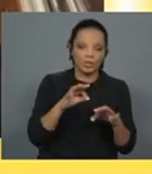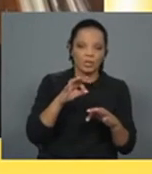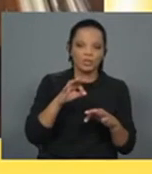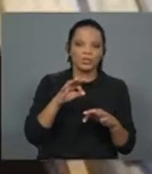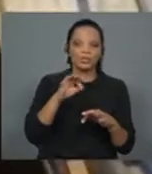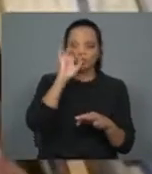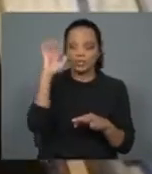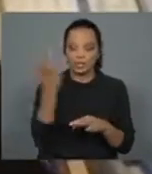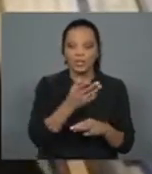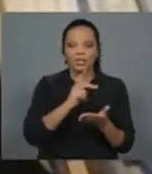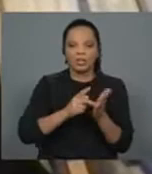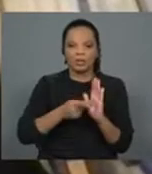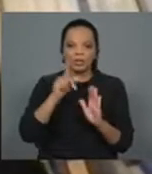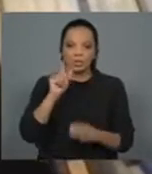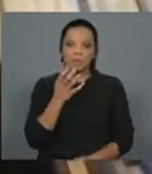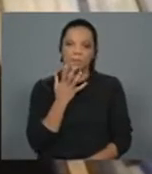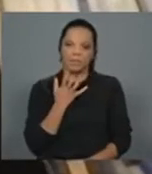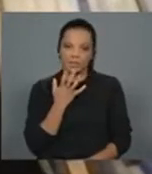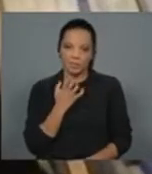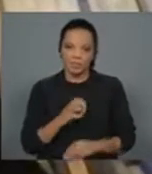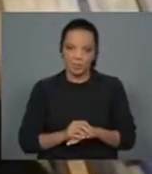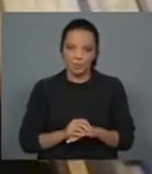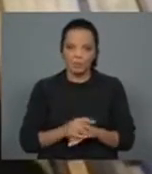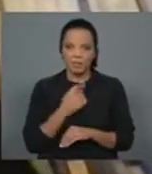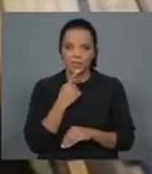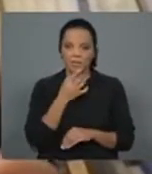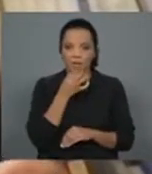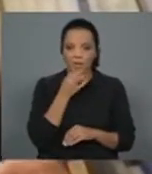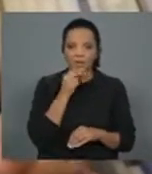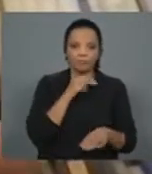Sua Prevenção, ou seja, trata não só dos sismos,